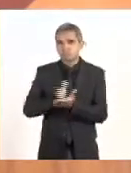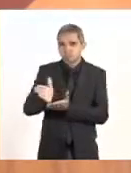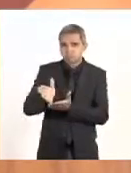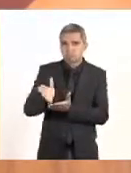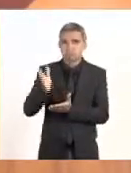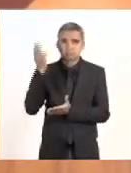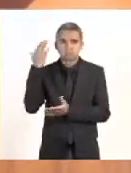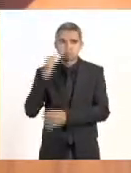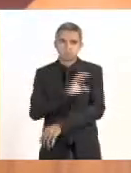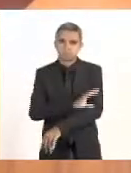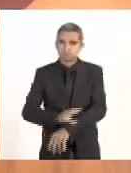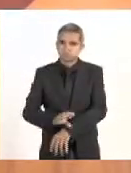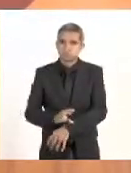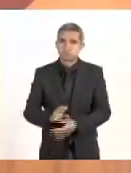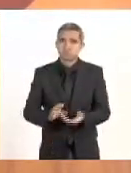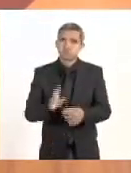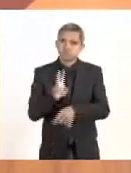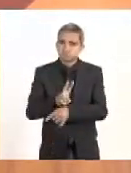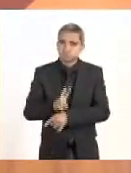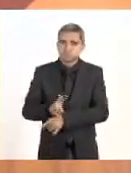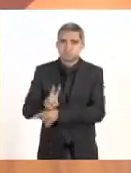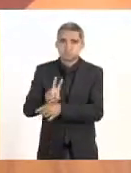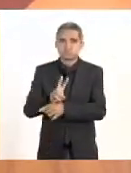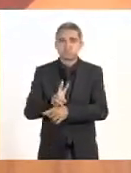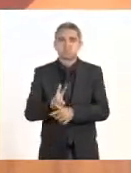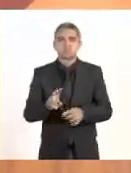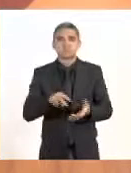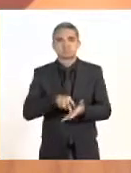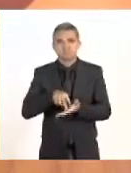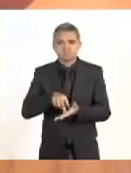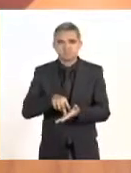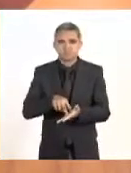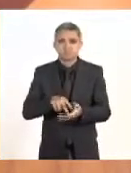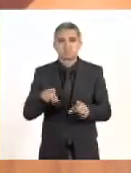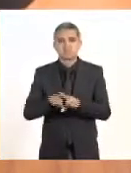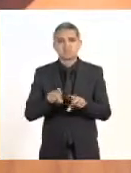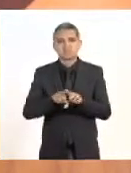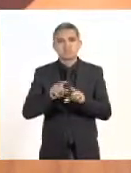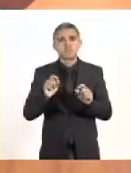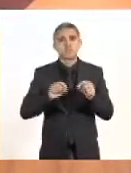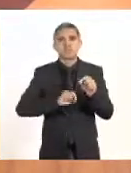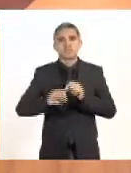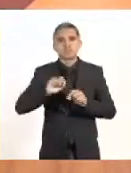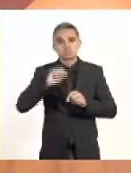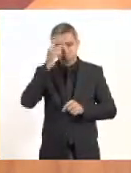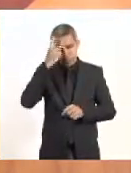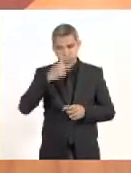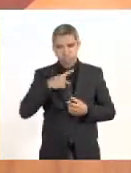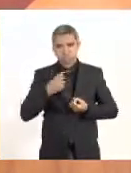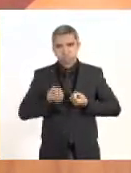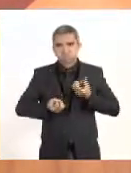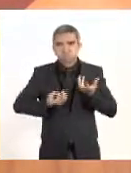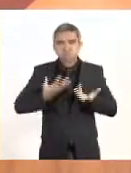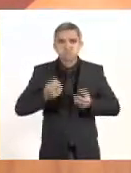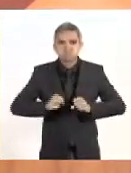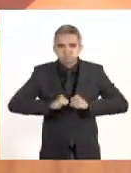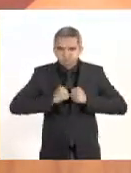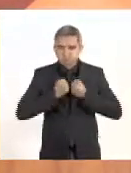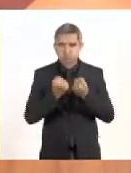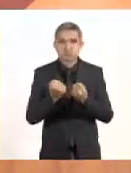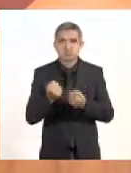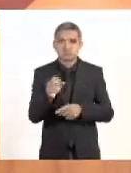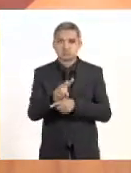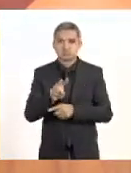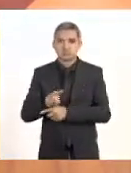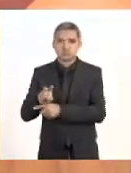para proteger, defender e, acima de tudo, doar a própria vida na condição de defesa da sociedade. E isso foi